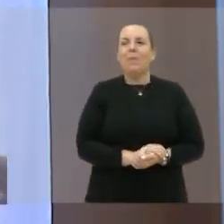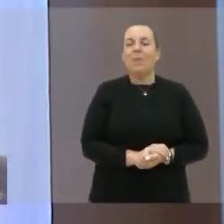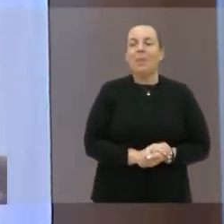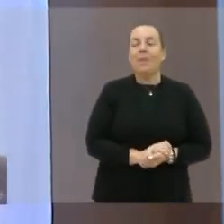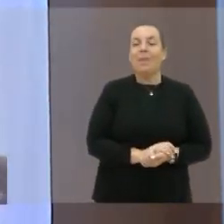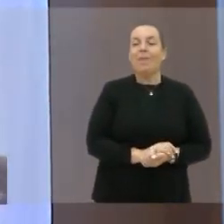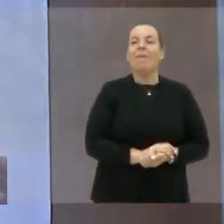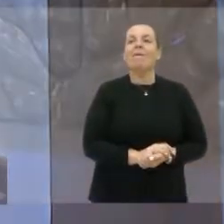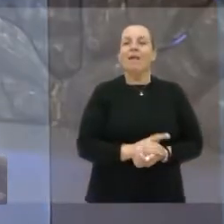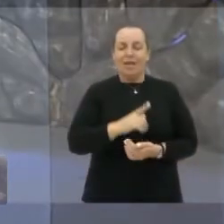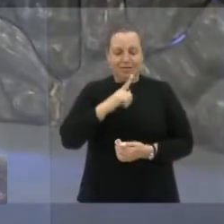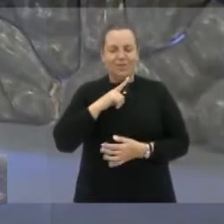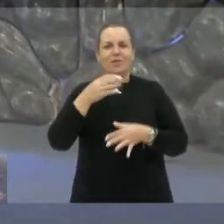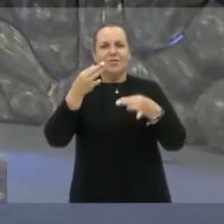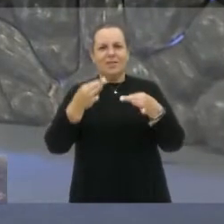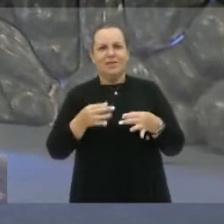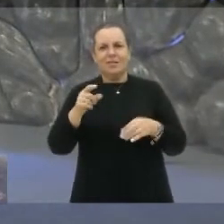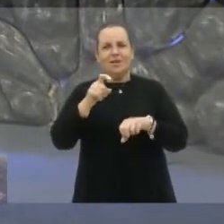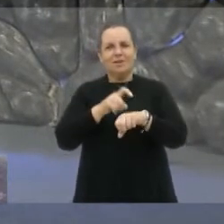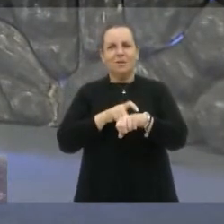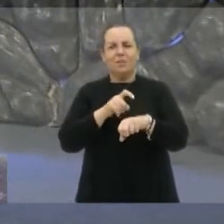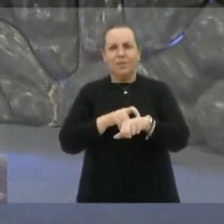Eu tenho certeza que neste momento,